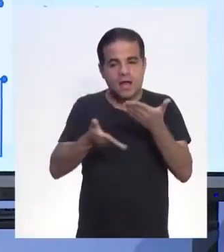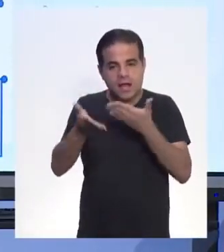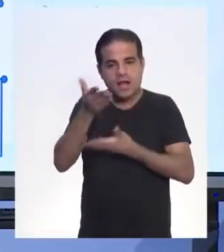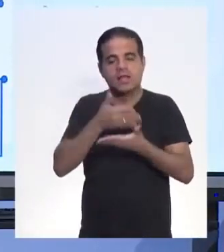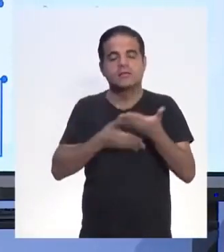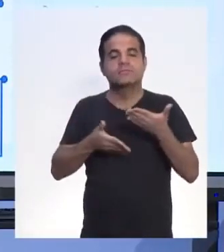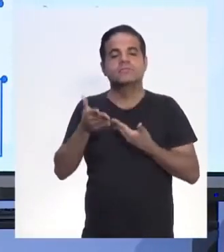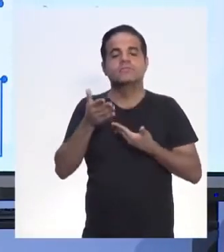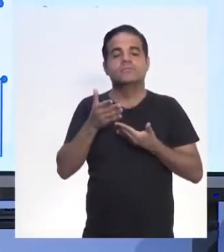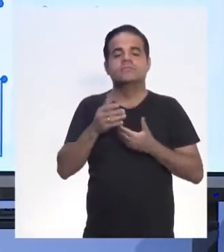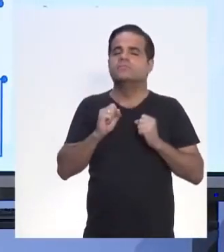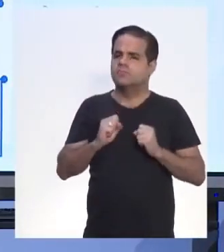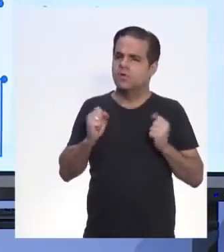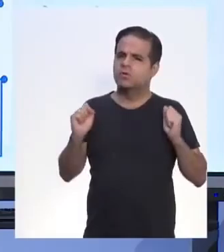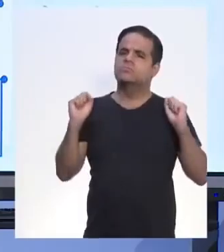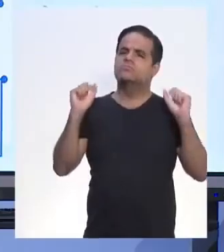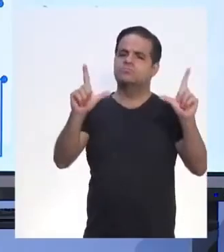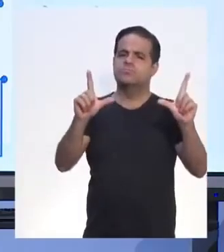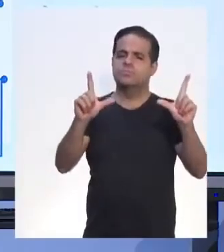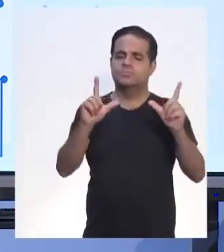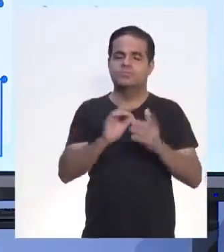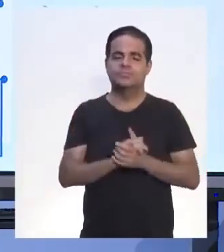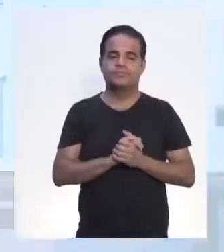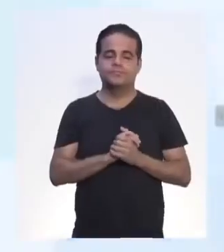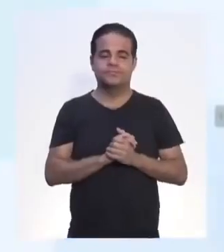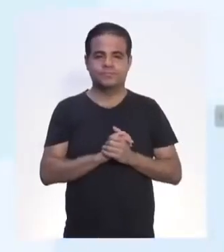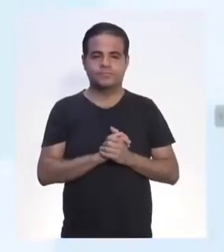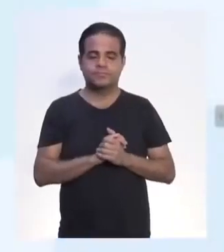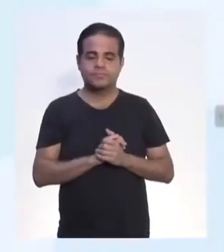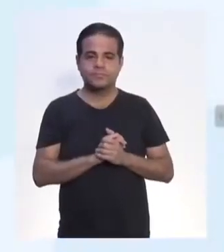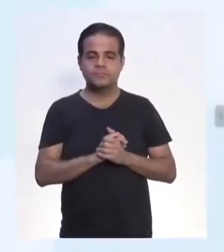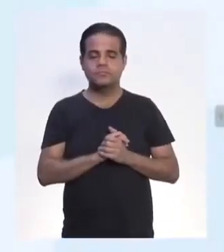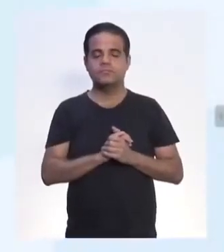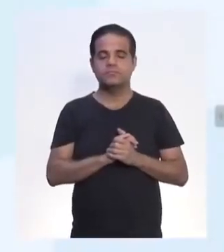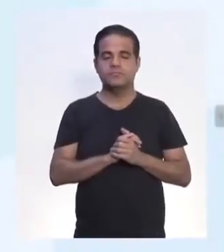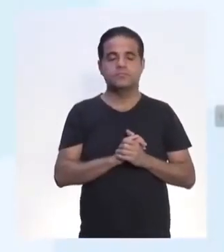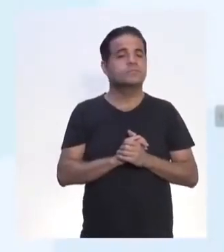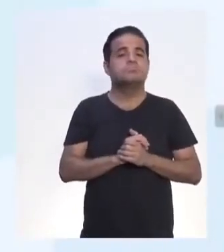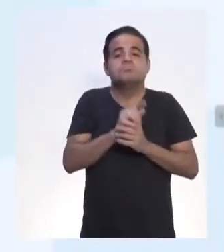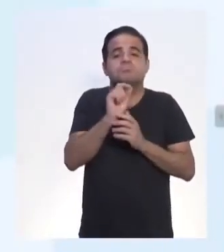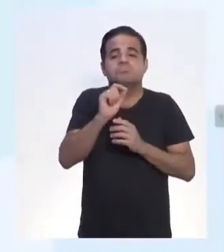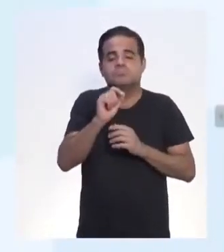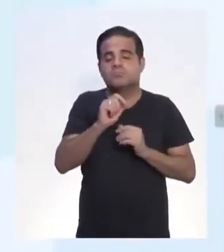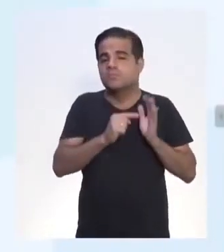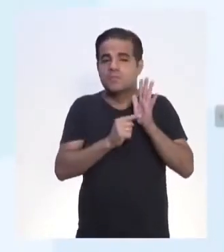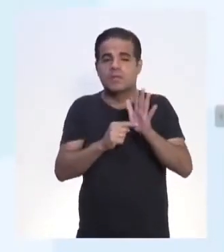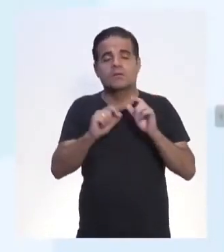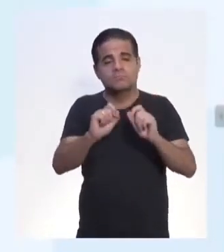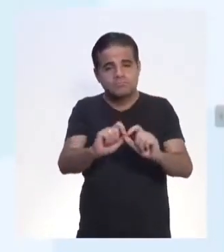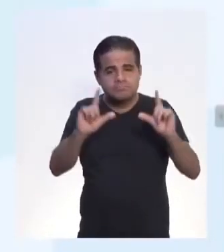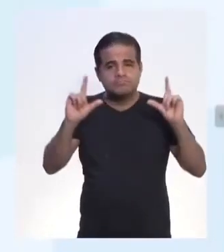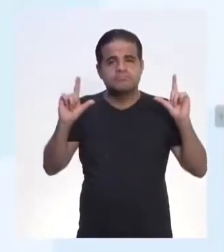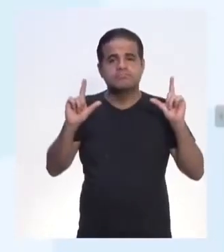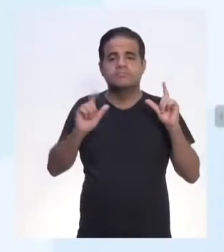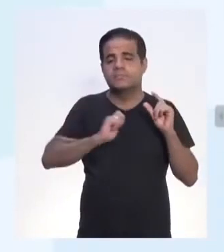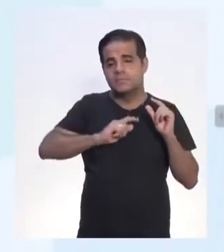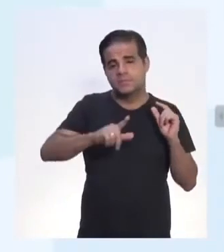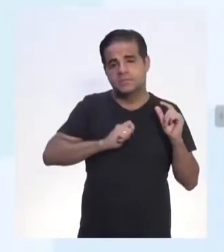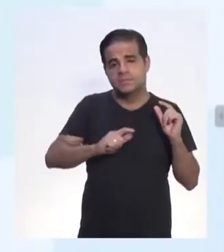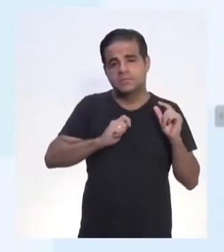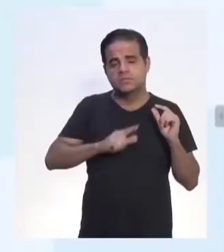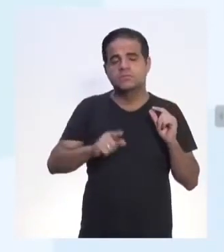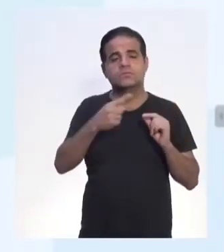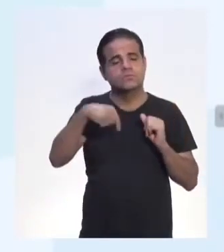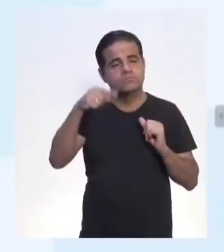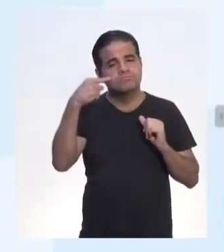relação. Pode colocar na tela para eles, diretor, por favor? Então, o que está nessa faixa aí em azul,